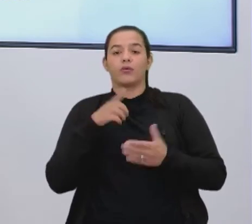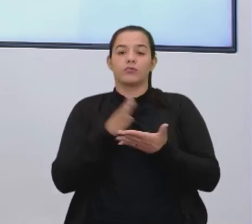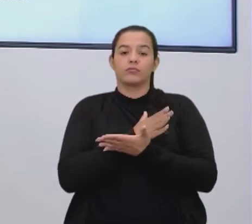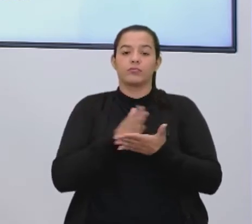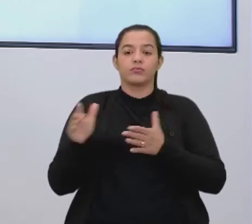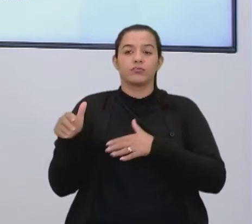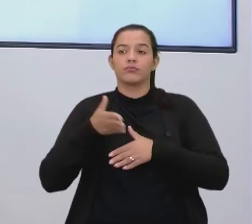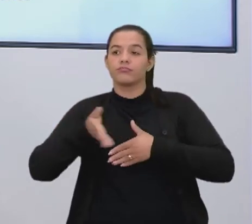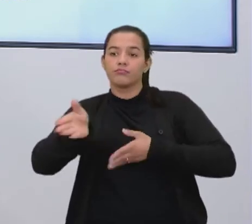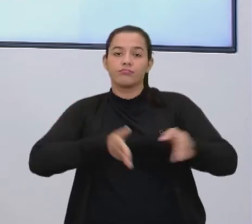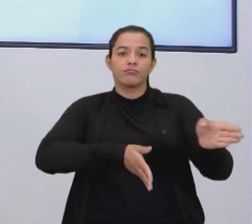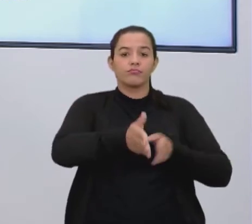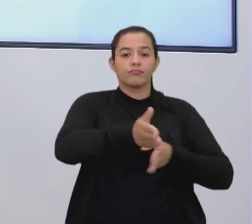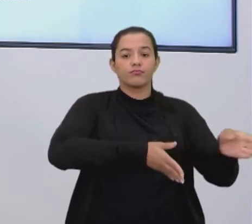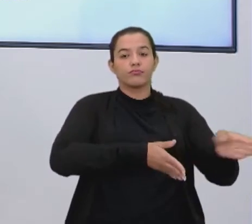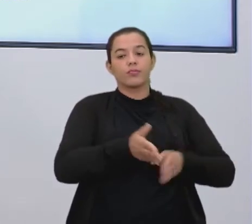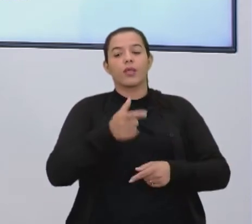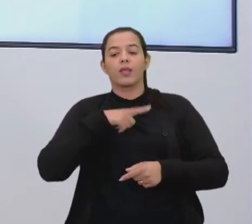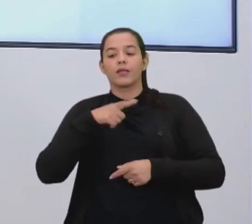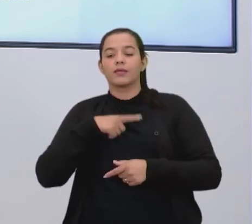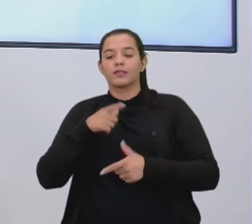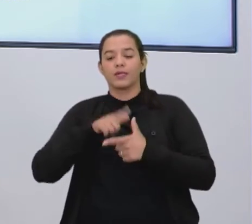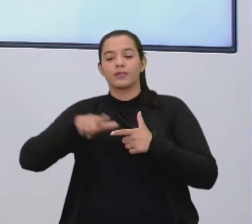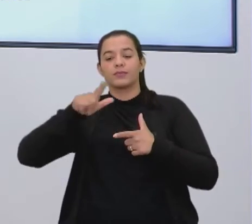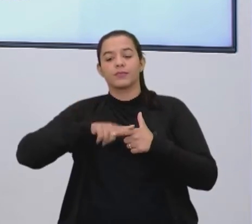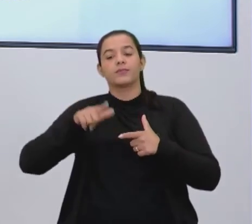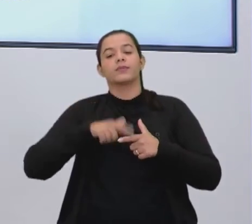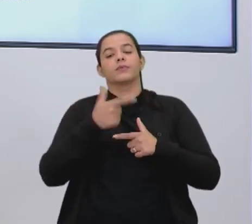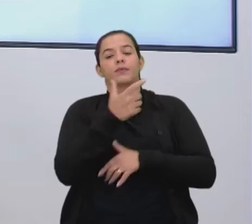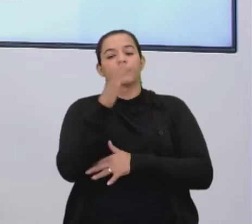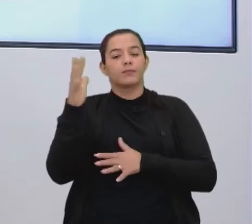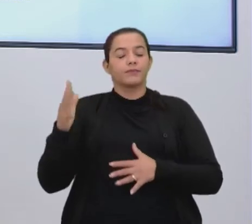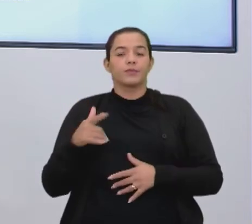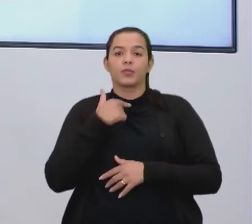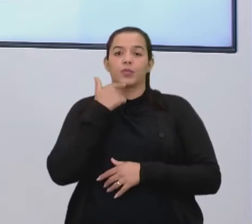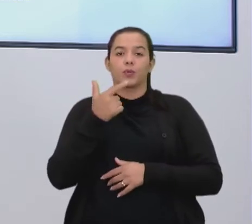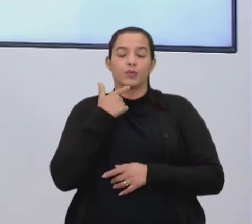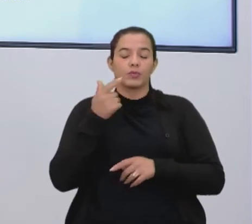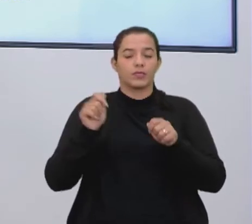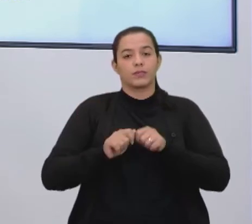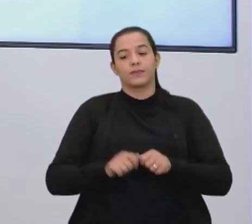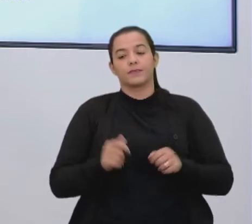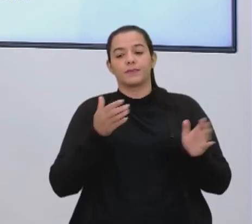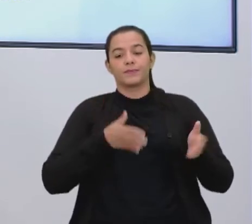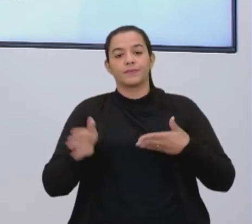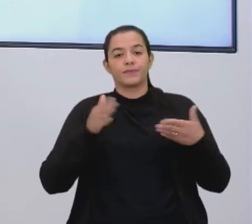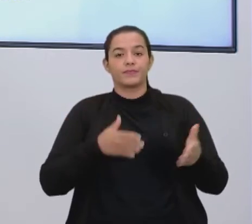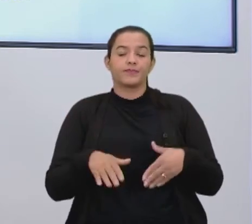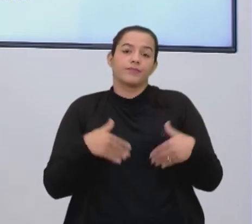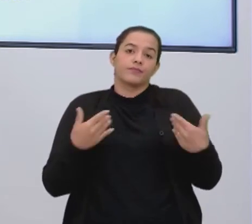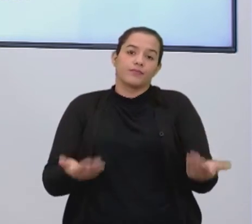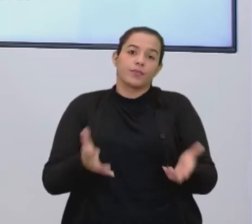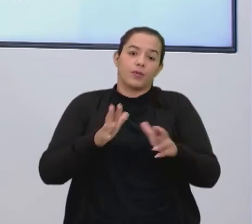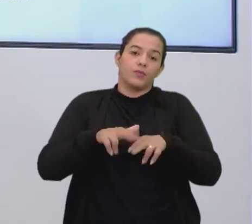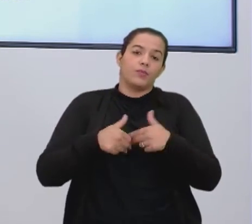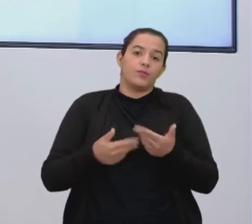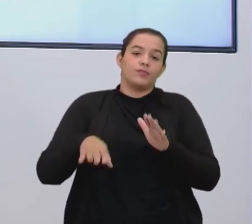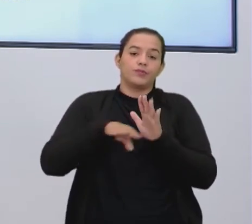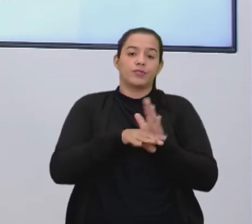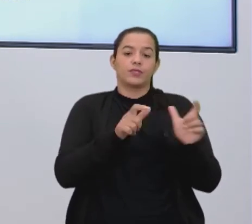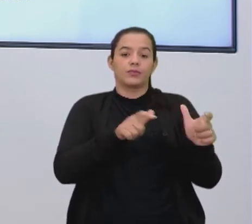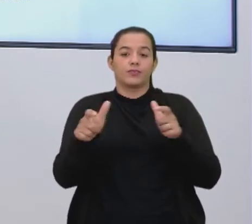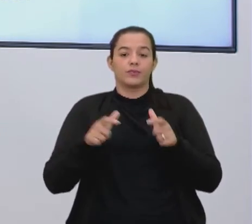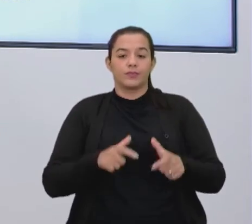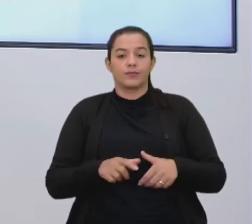mas devido a problemas que a gente tem em relação ao meio ambiente e tal, a gente não consegue produzir e, obviamente, não chega nesses